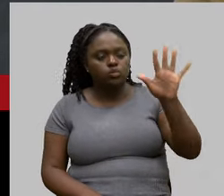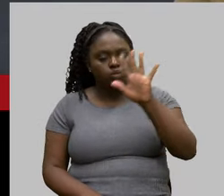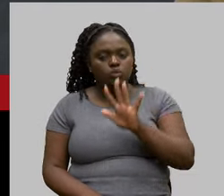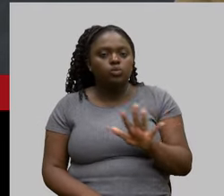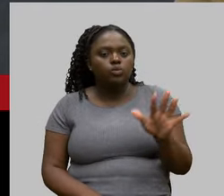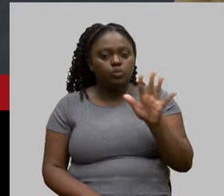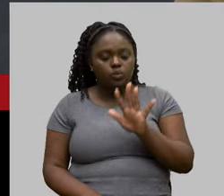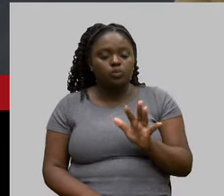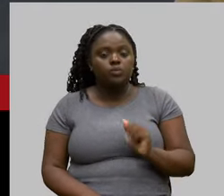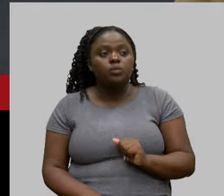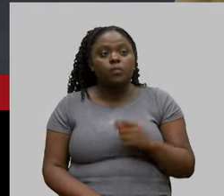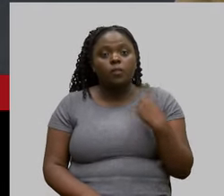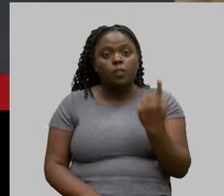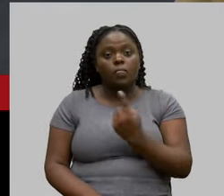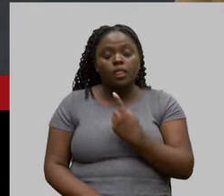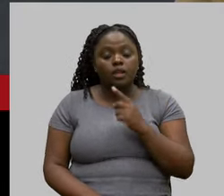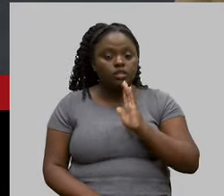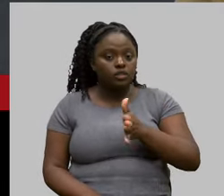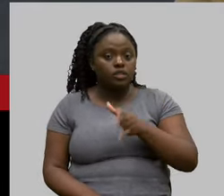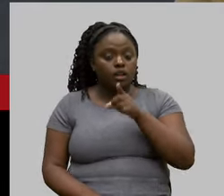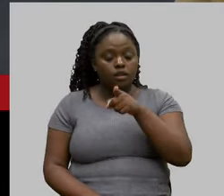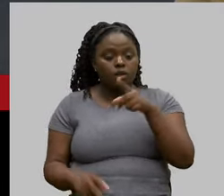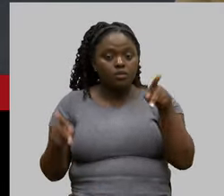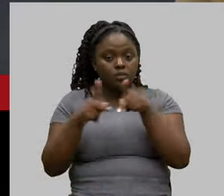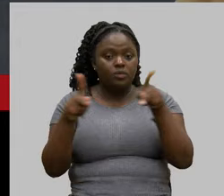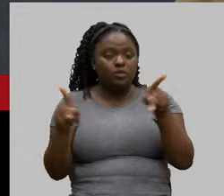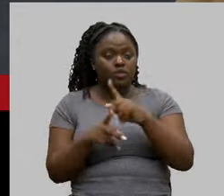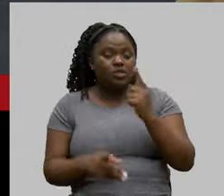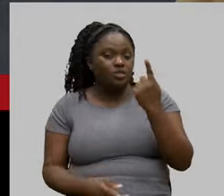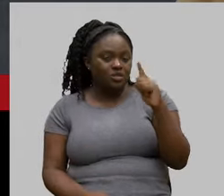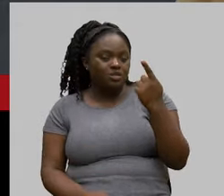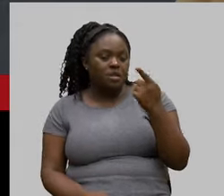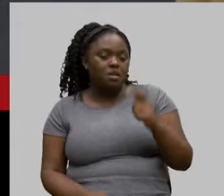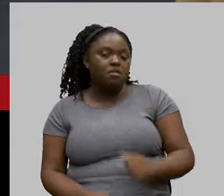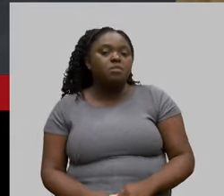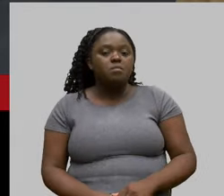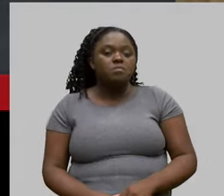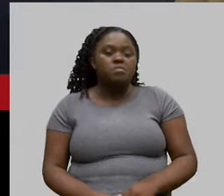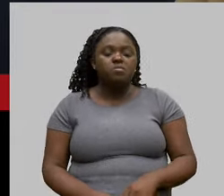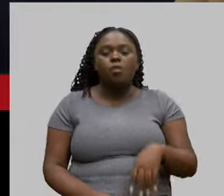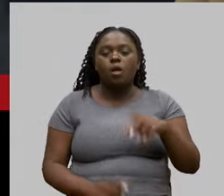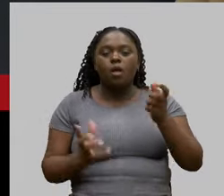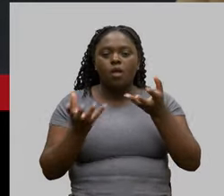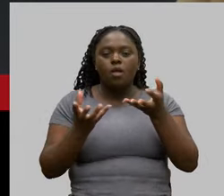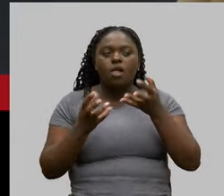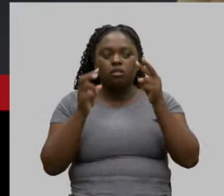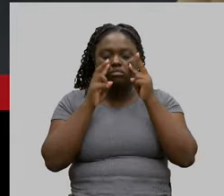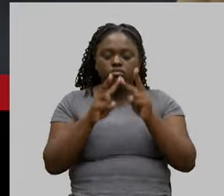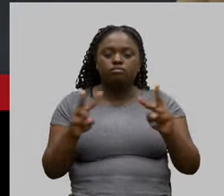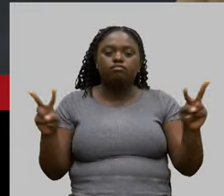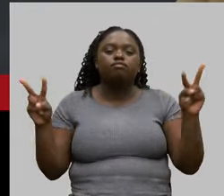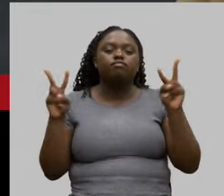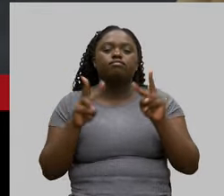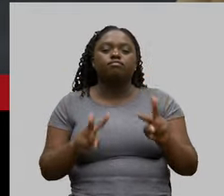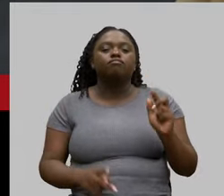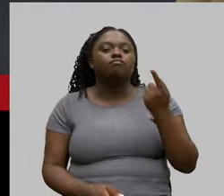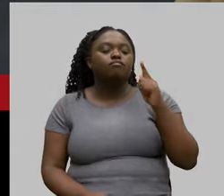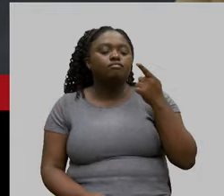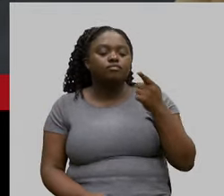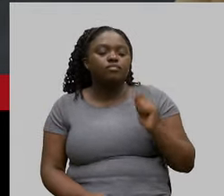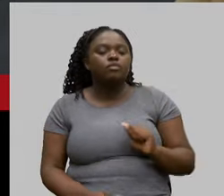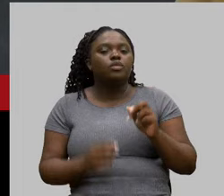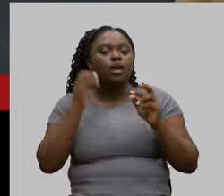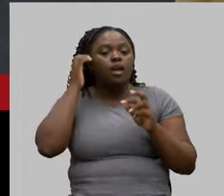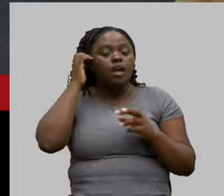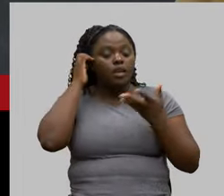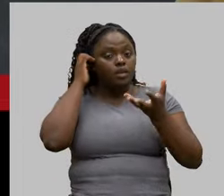né já que o senhor é professor de geografia aqui Tomara que a gente tenha uma visão geográfica dos regimes previdenciários e dizer que é um